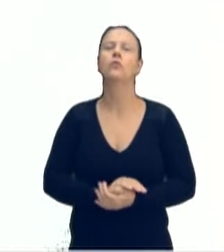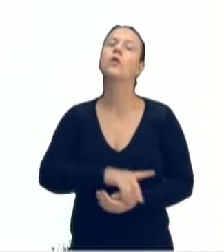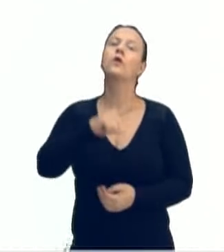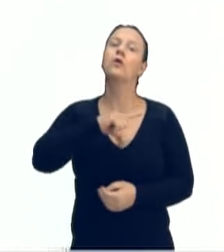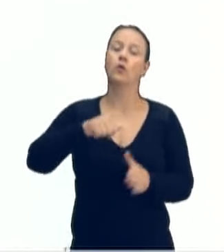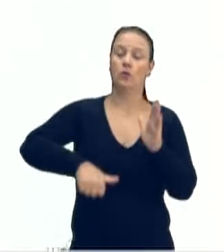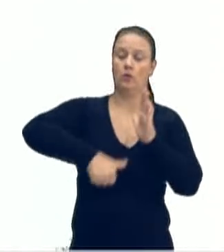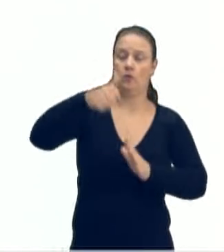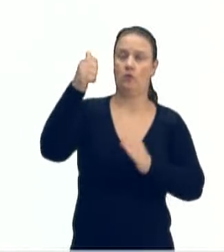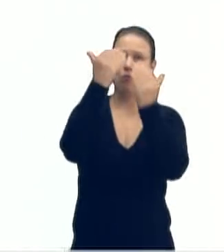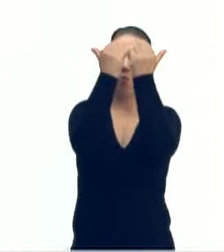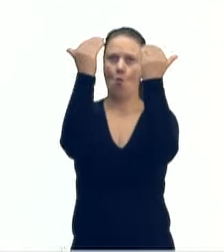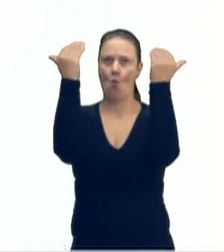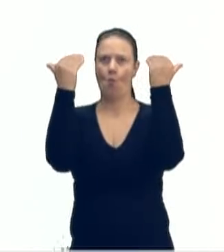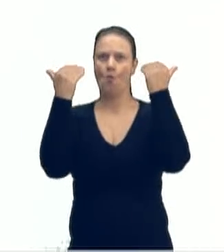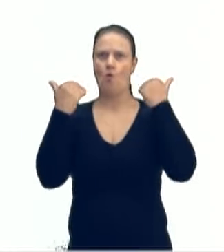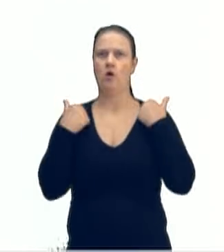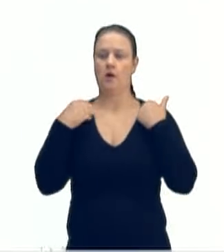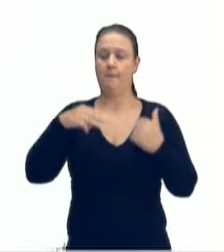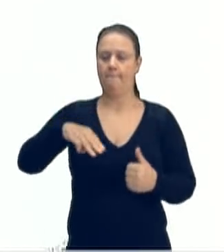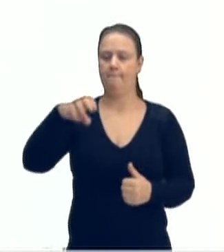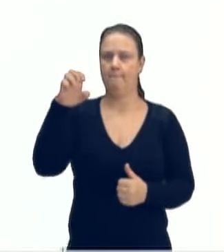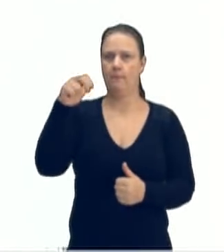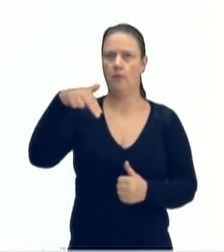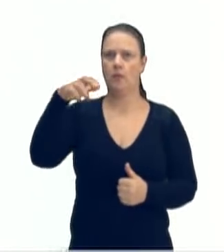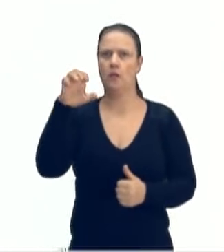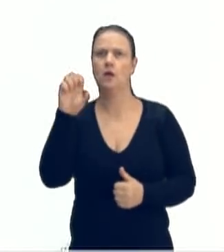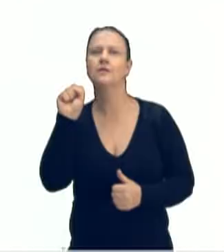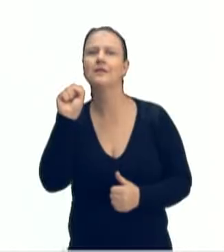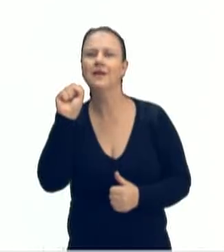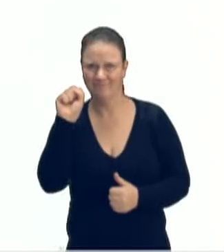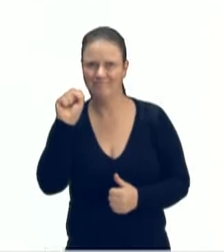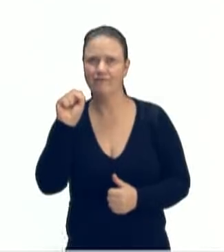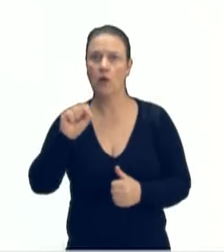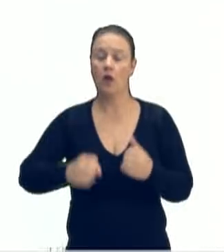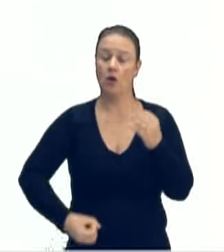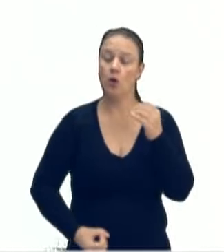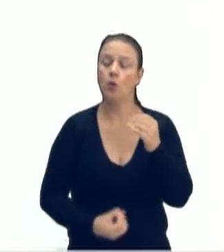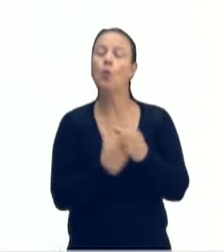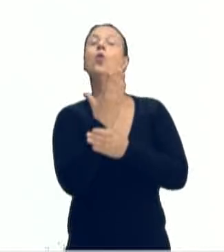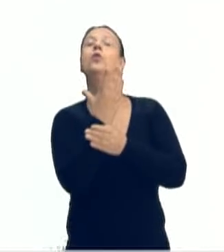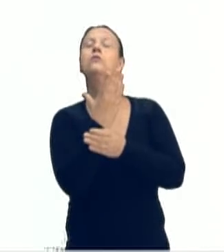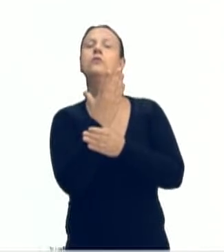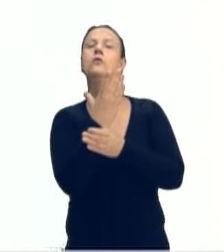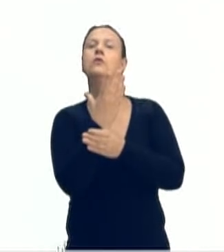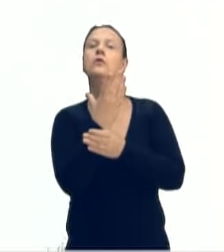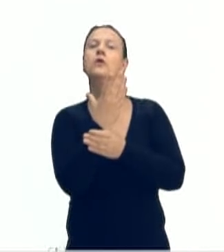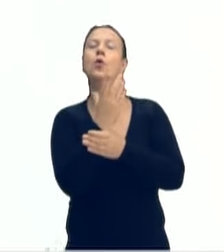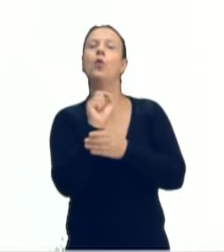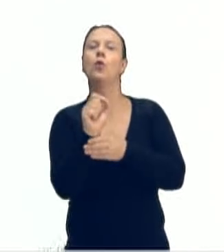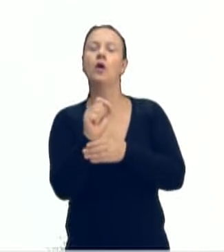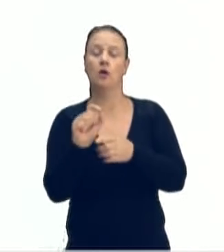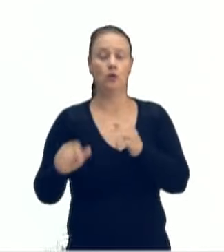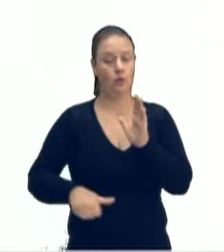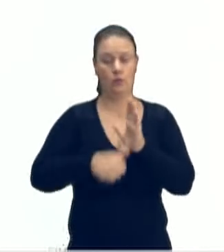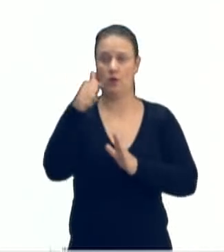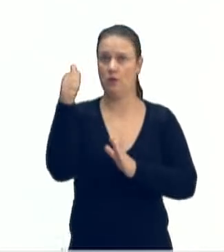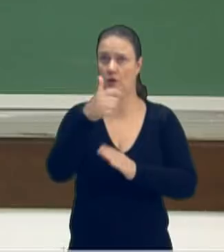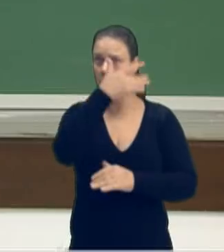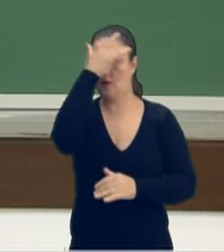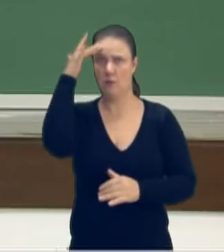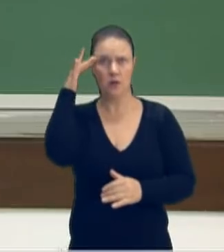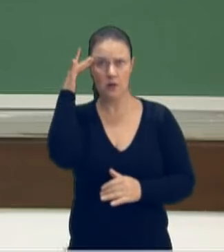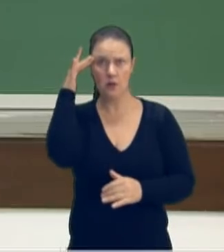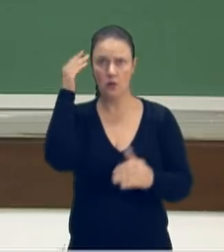primeiro faraó da história, e ele faz uma espécie de inauguração das dinastias faraônicas. Então, ele é considerado